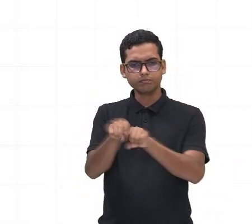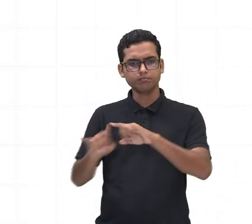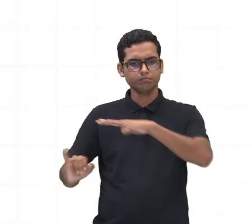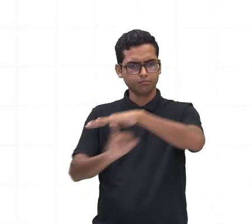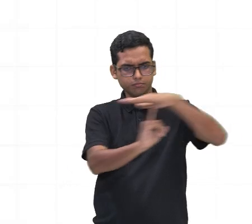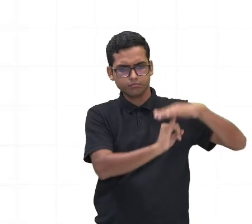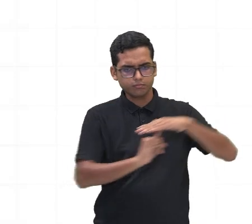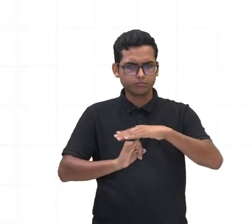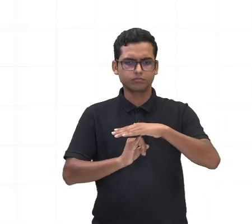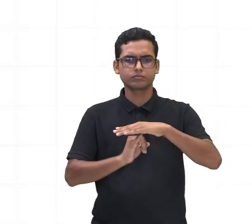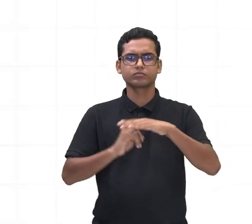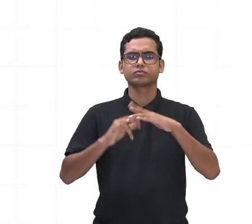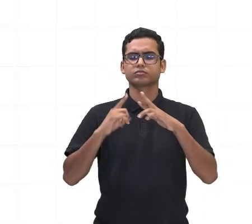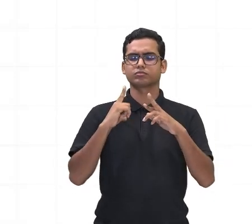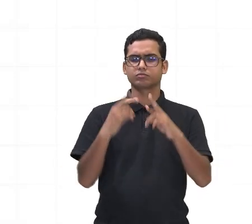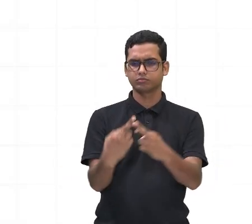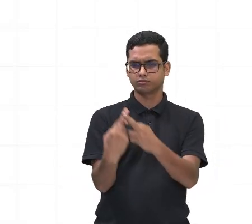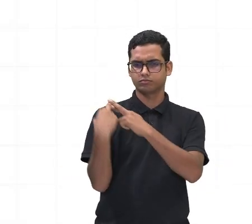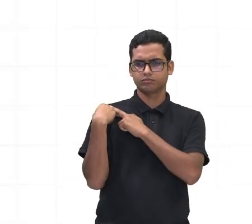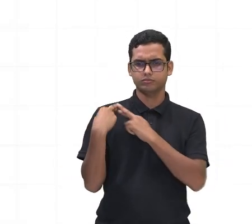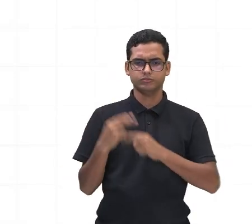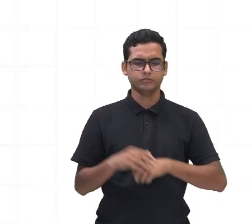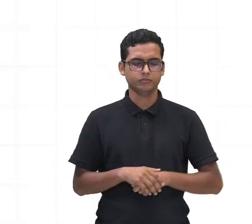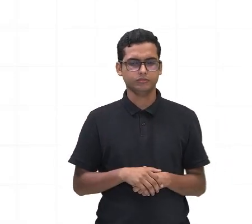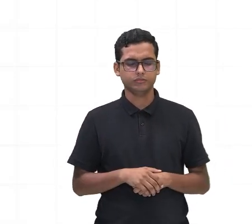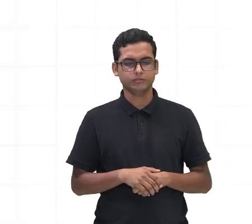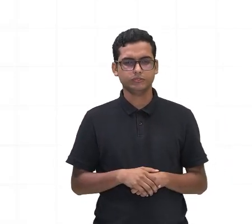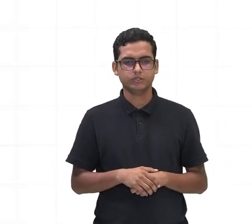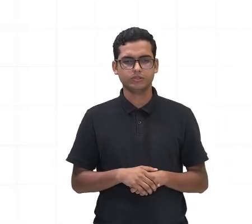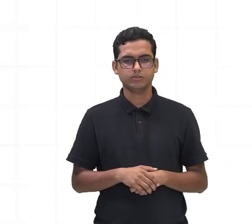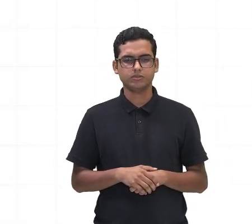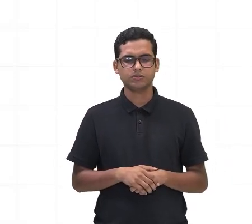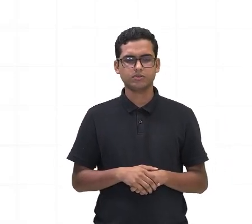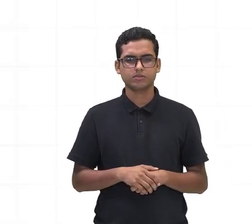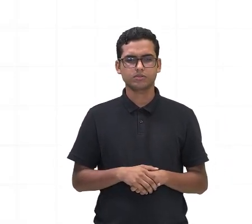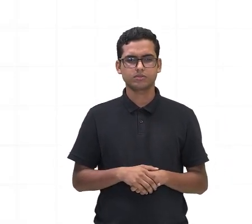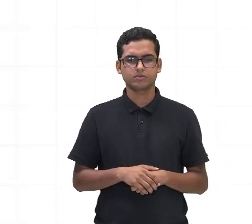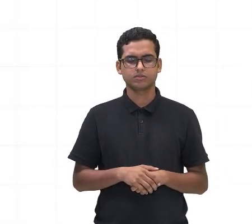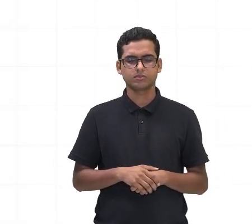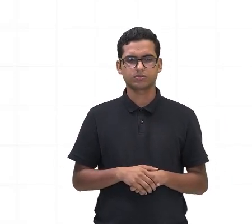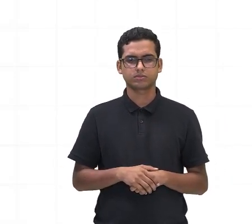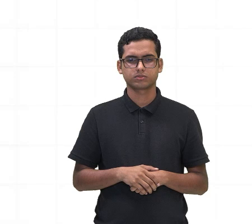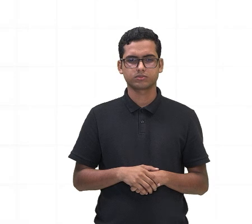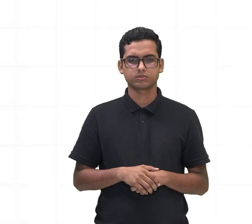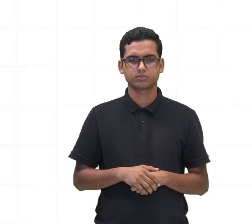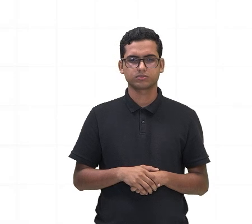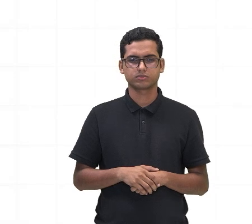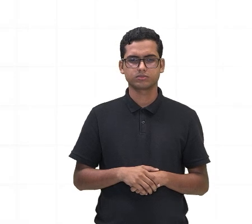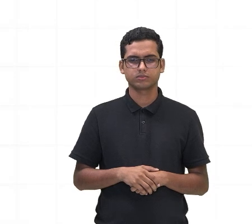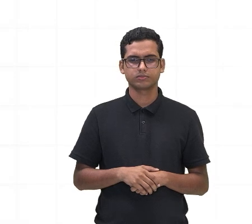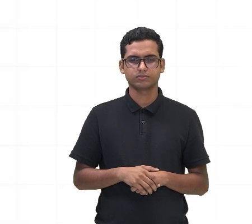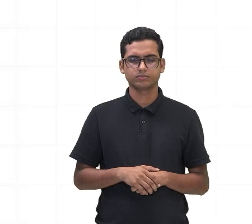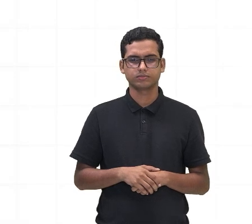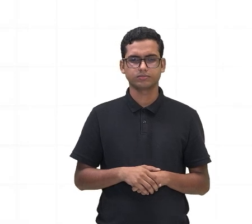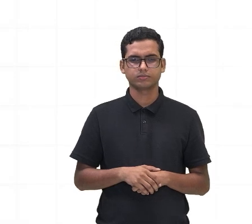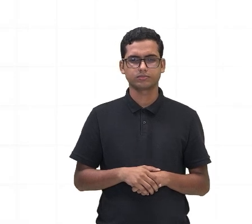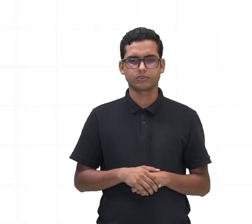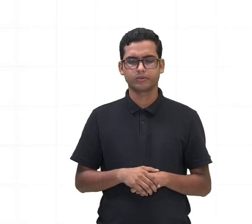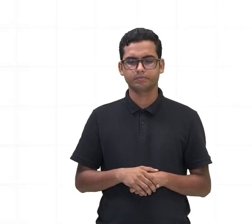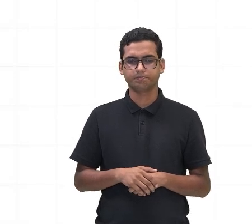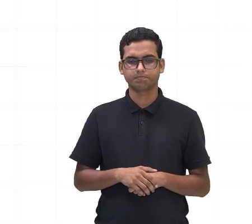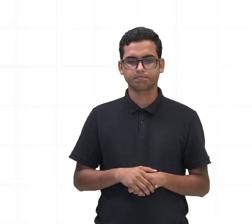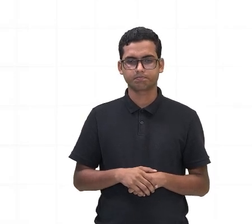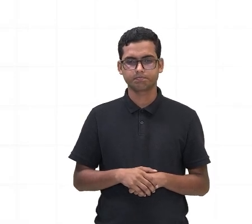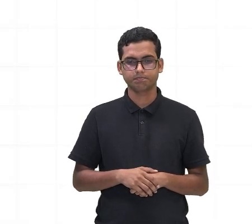Estado e as instituições que o compõem, cabem. Vamos ver quais são os papéis concretos do Estado